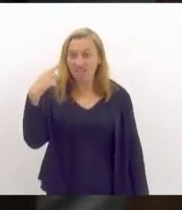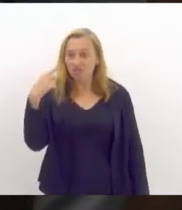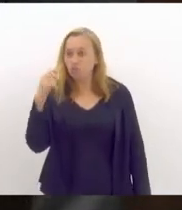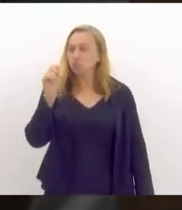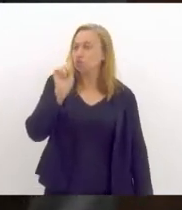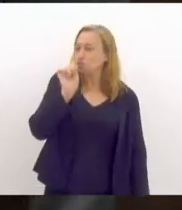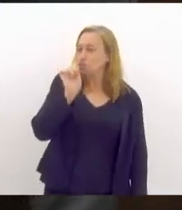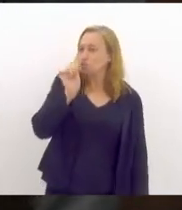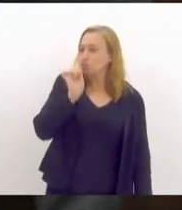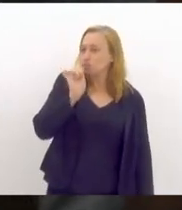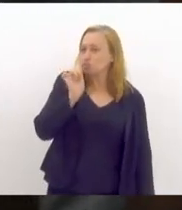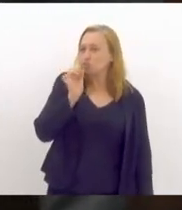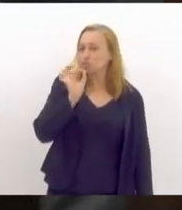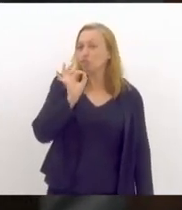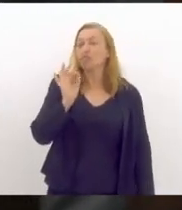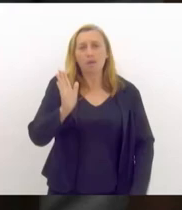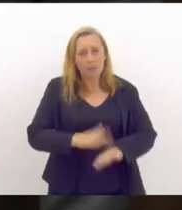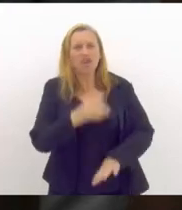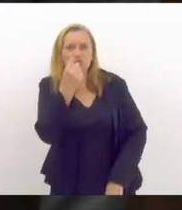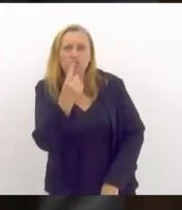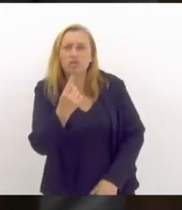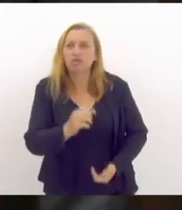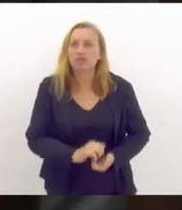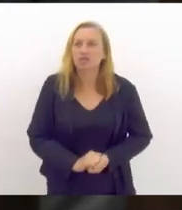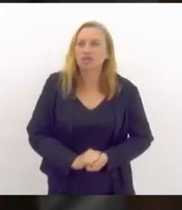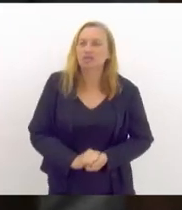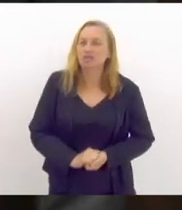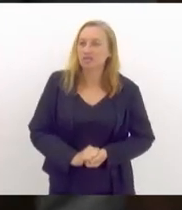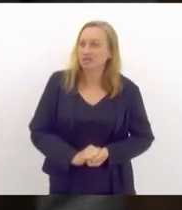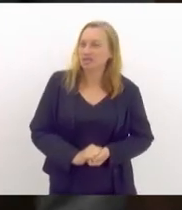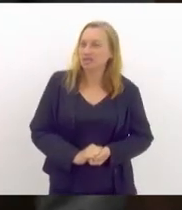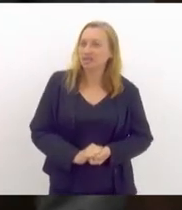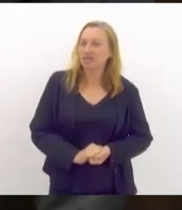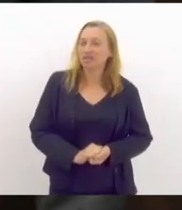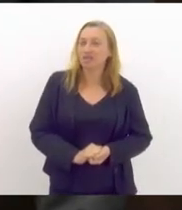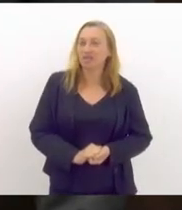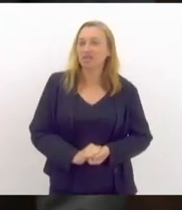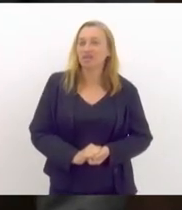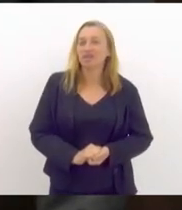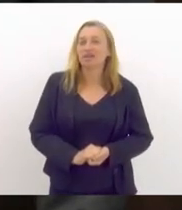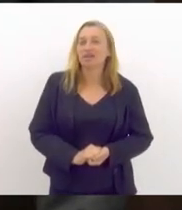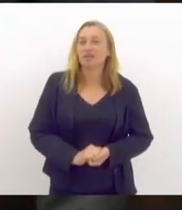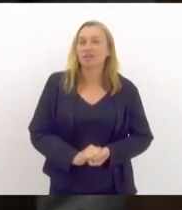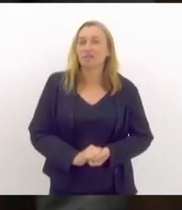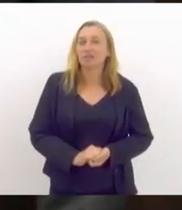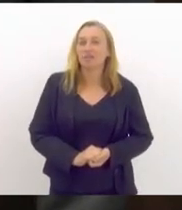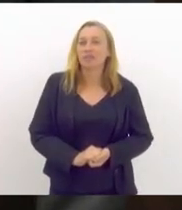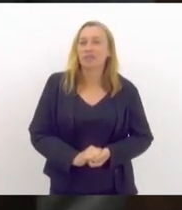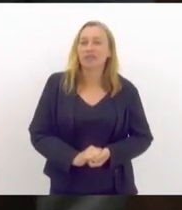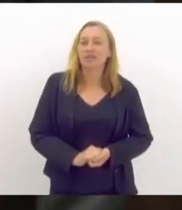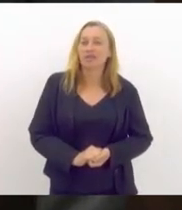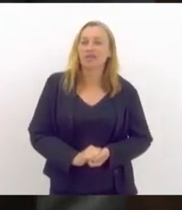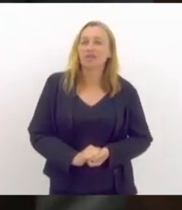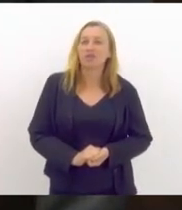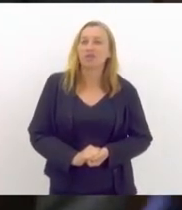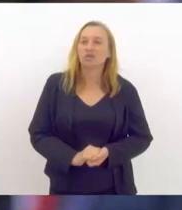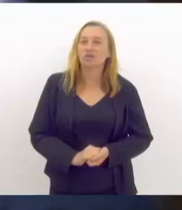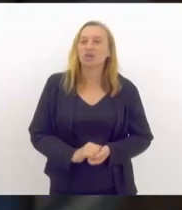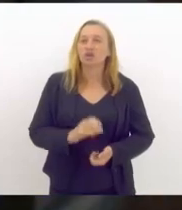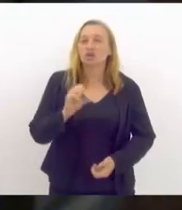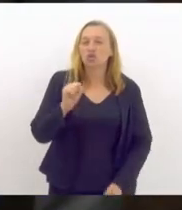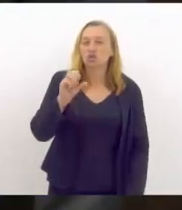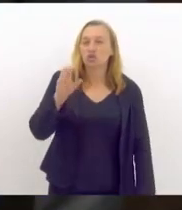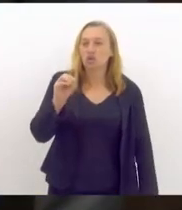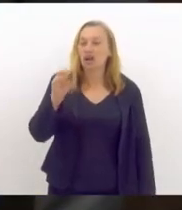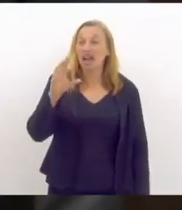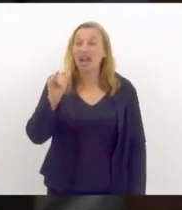só com a marola da Joana ainda tem mais uma Nobre Presidente chama-se socadona